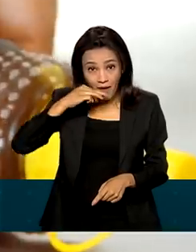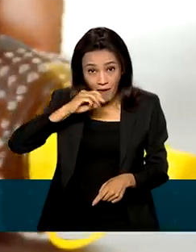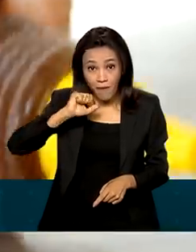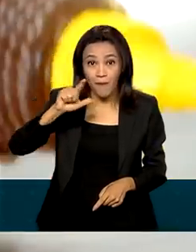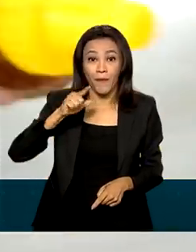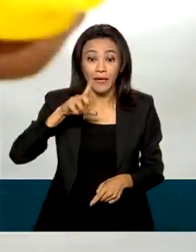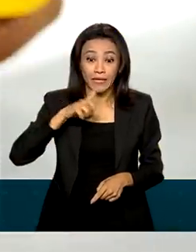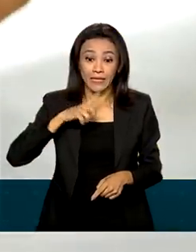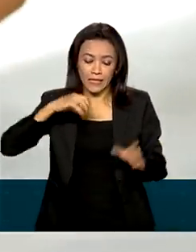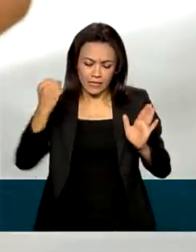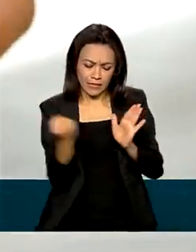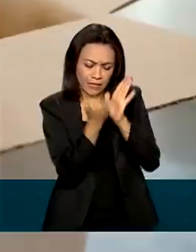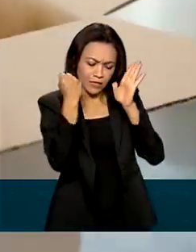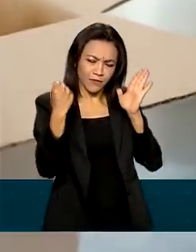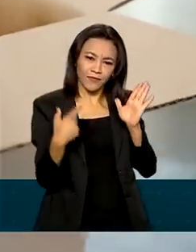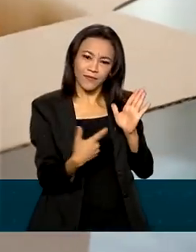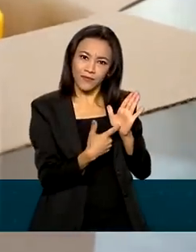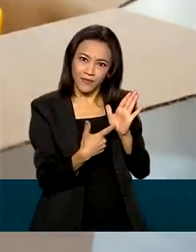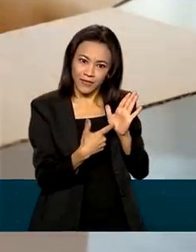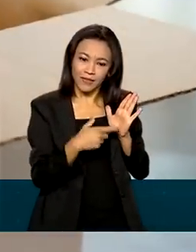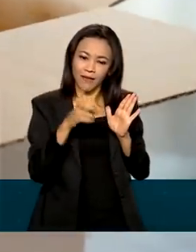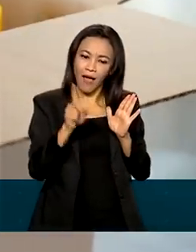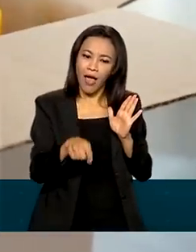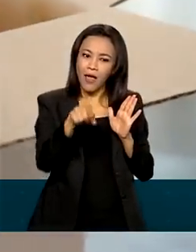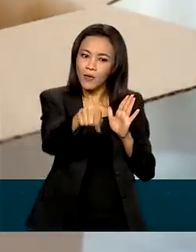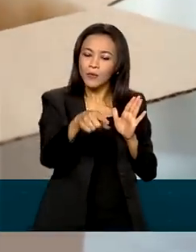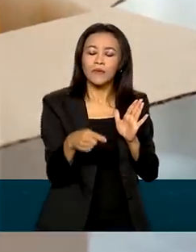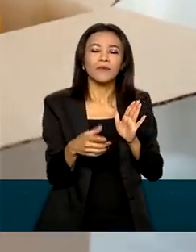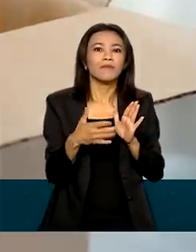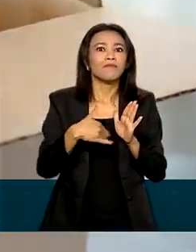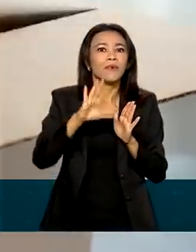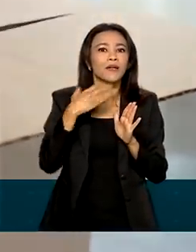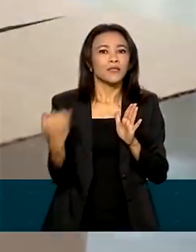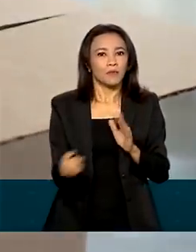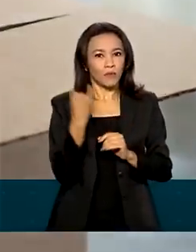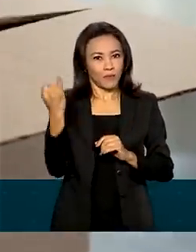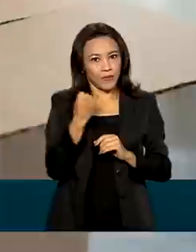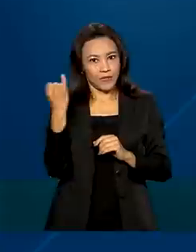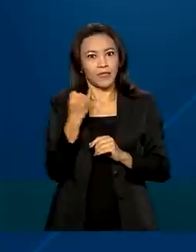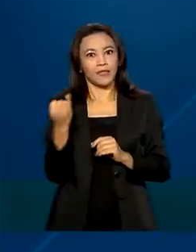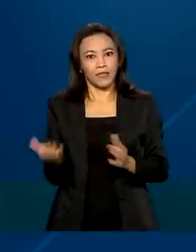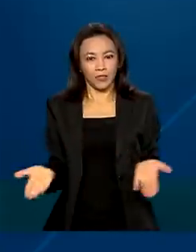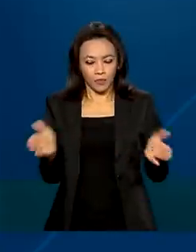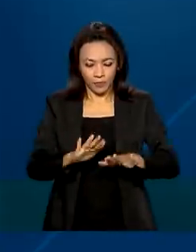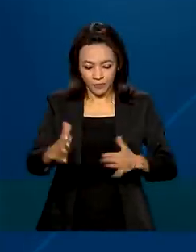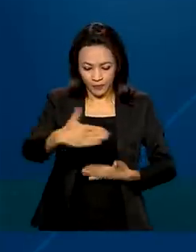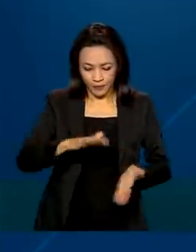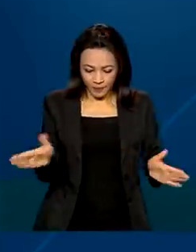possui certificação orgânica é o item mais importante da produção